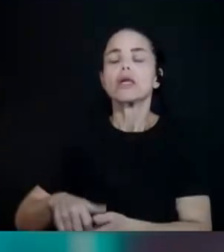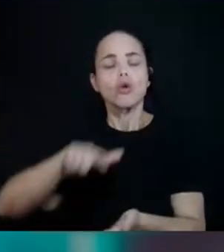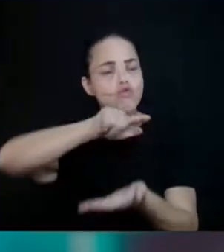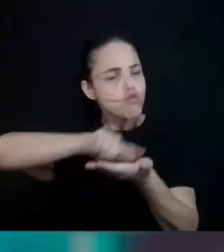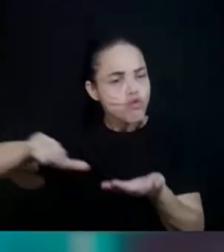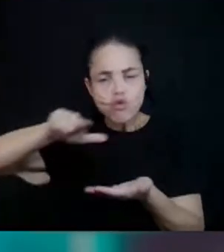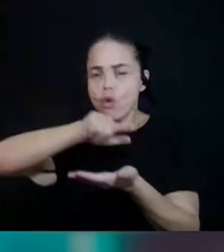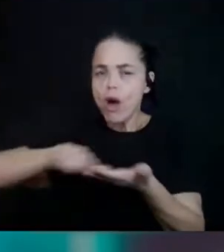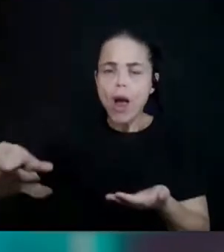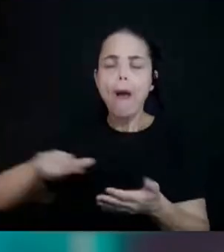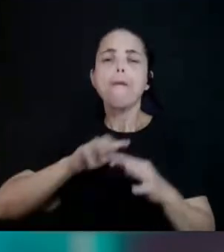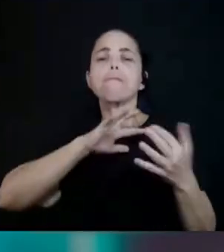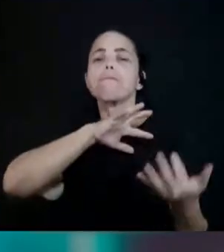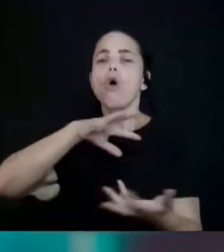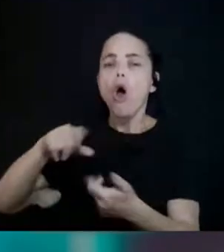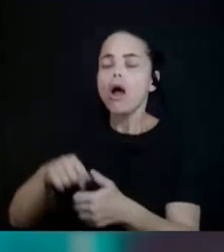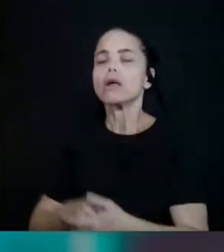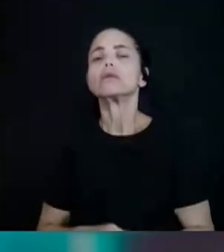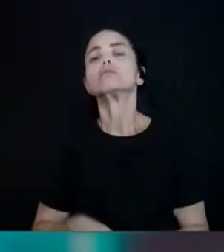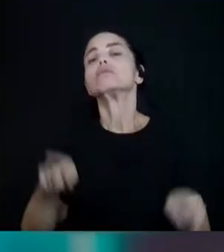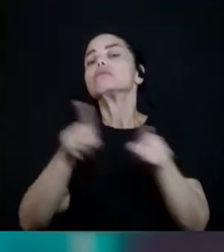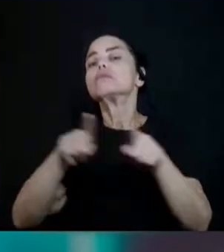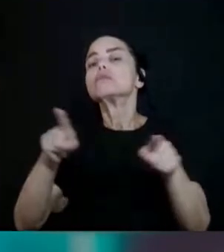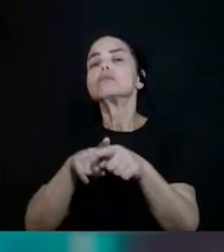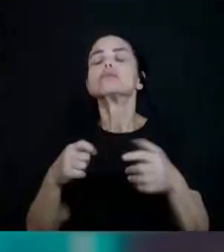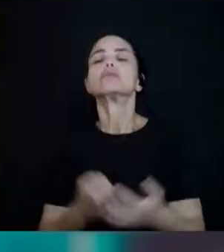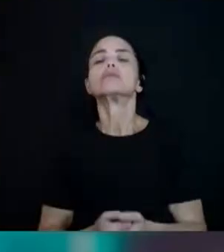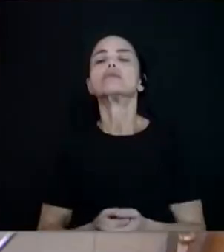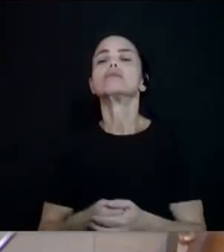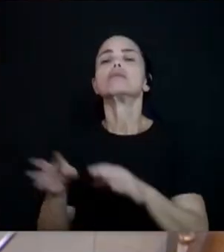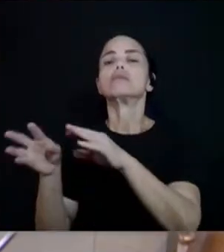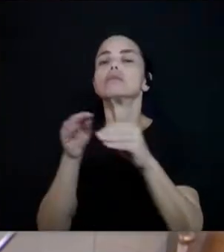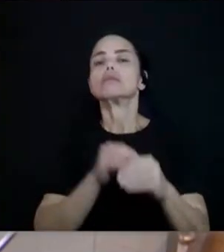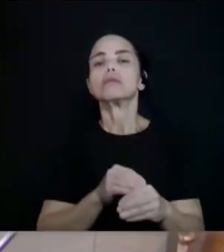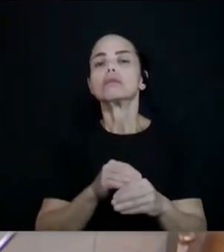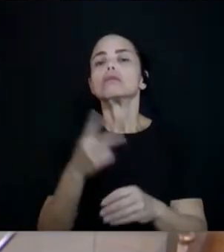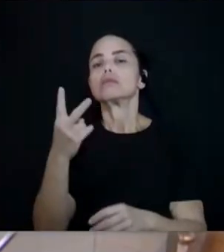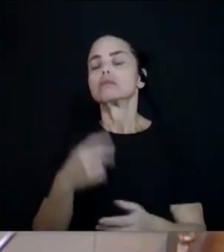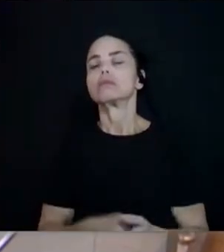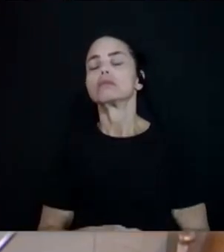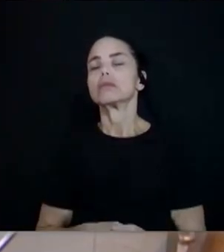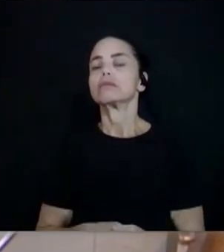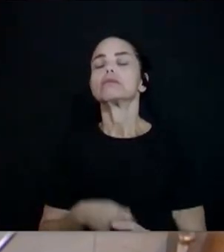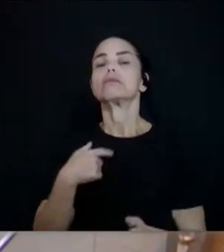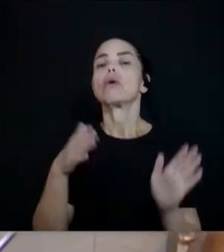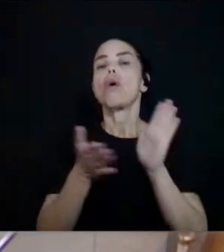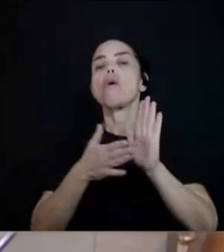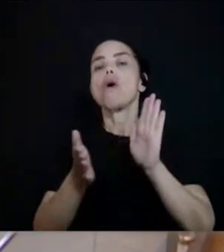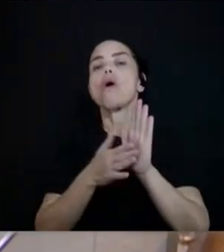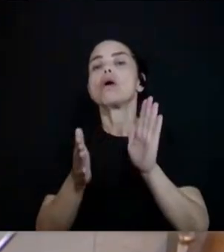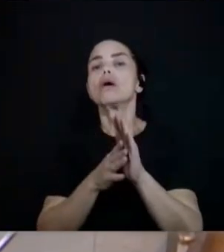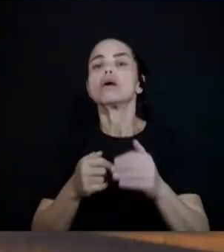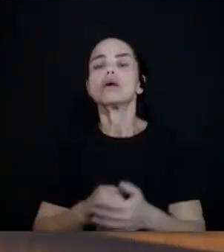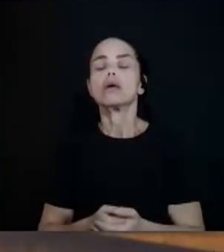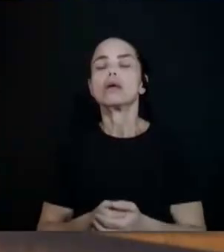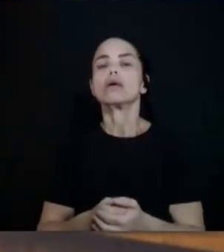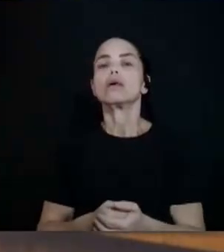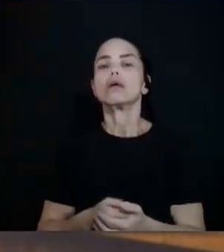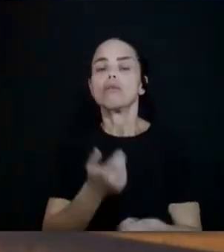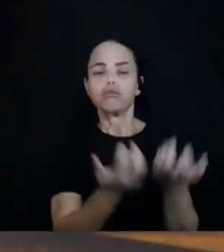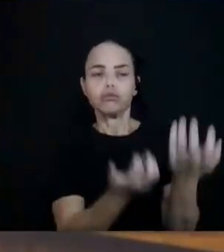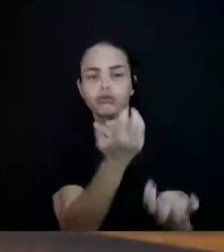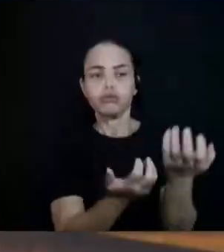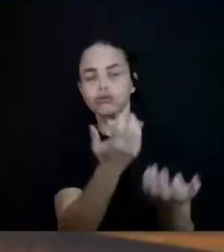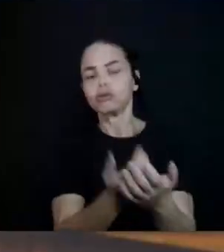mundial, de também já trazer de novo uma segunda versão disso. A proposta da instalação de incineradores também entrou